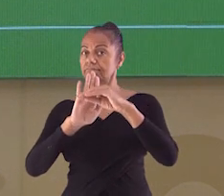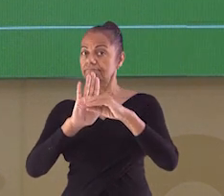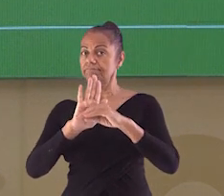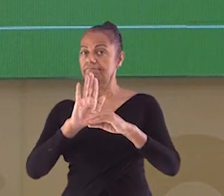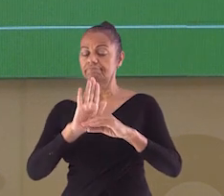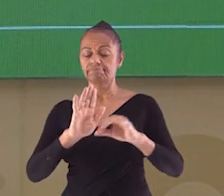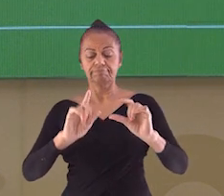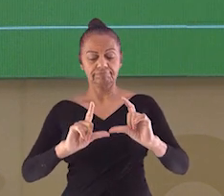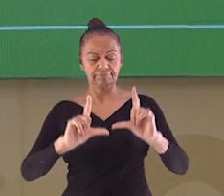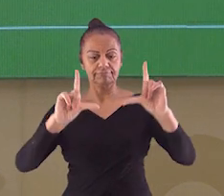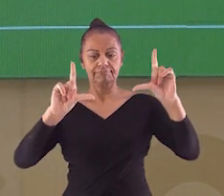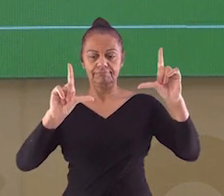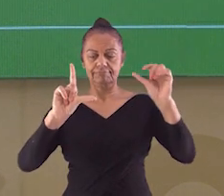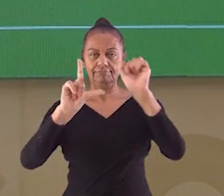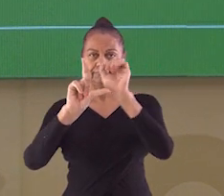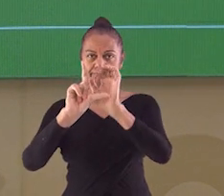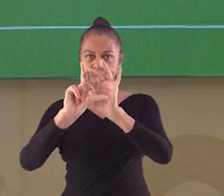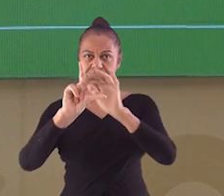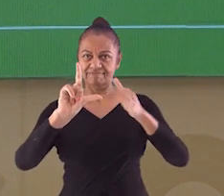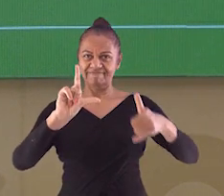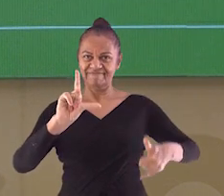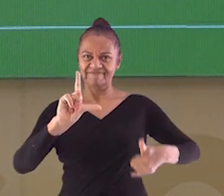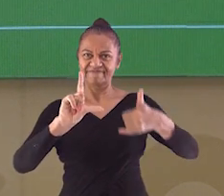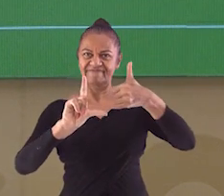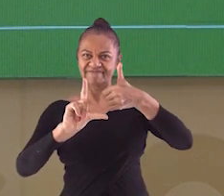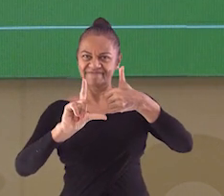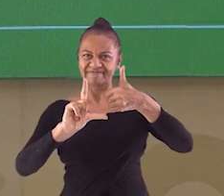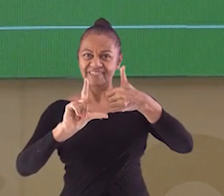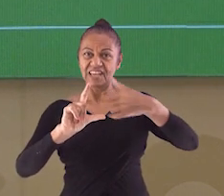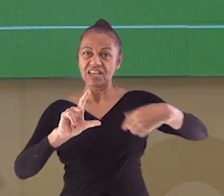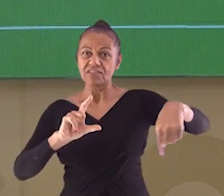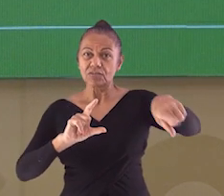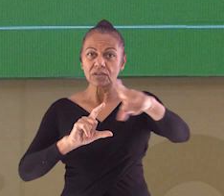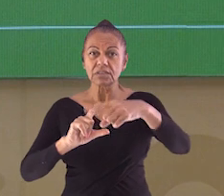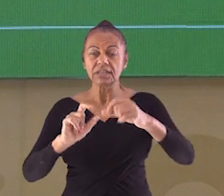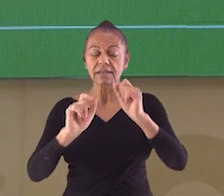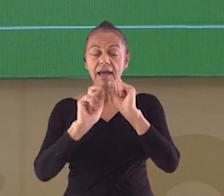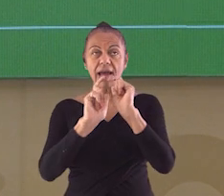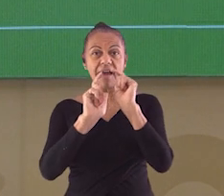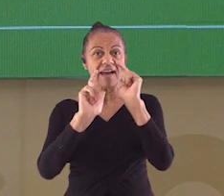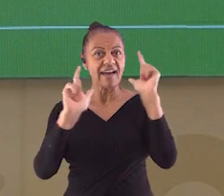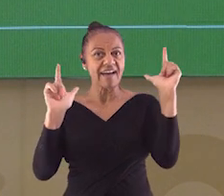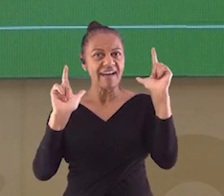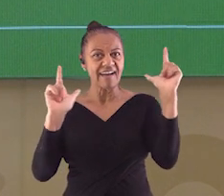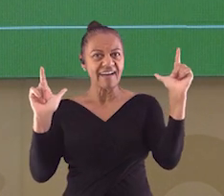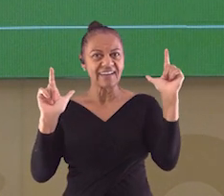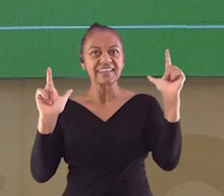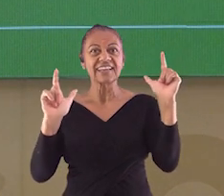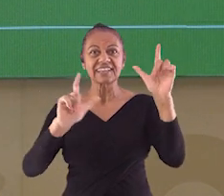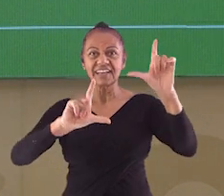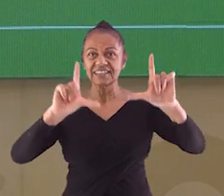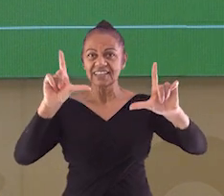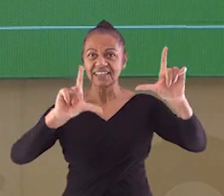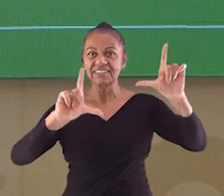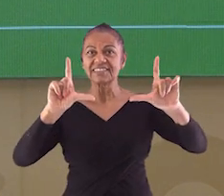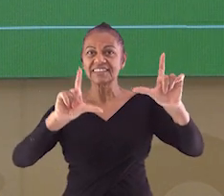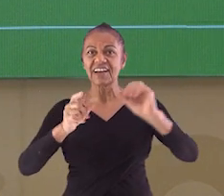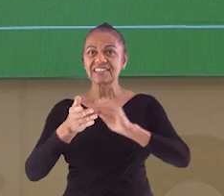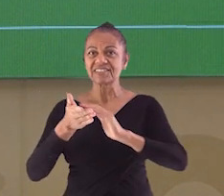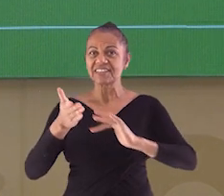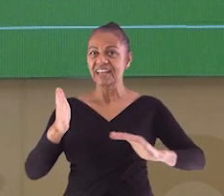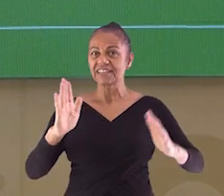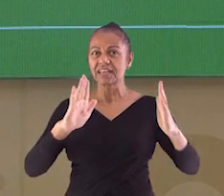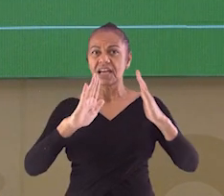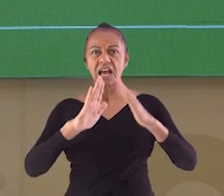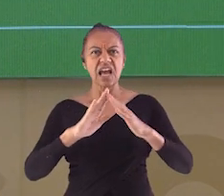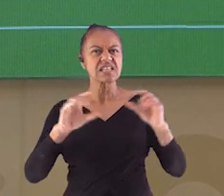celular e aponte para o QR Code que aparece aqui na tela, ok? E fiquem atentos à programação do Dever